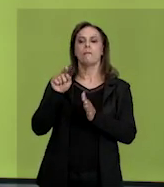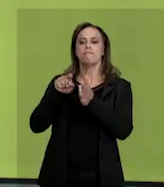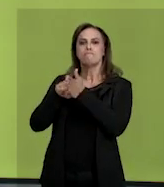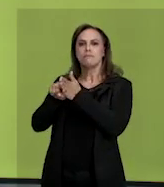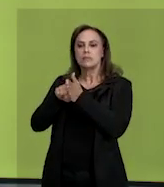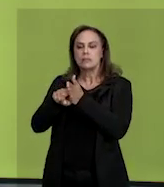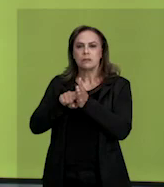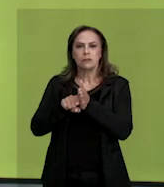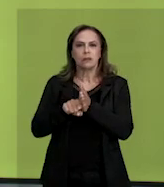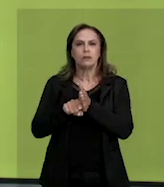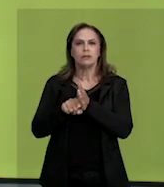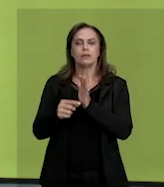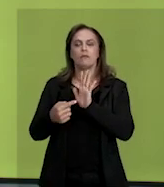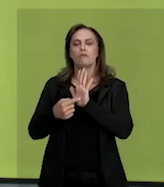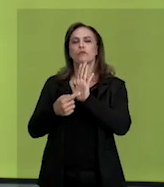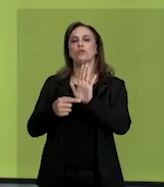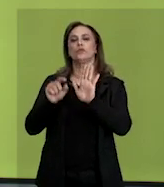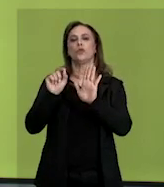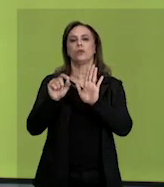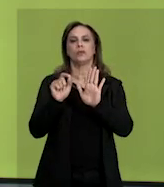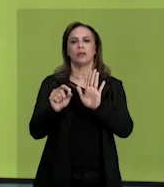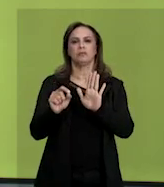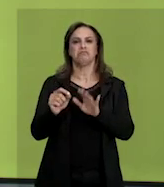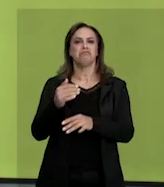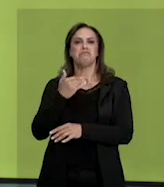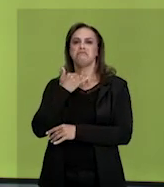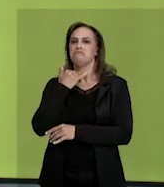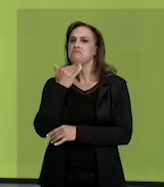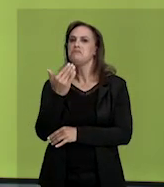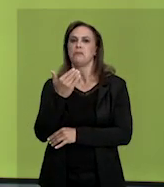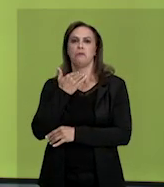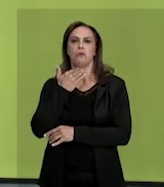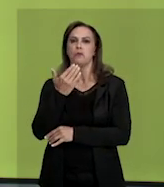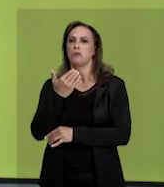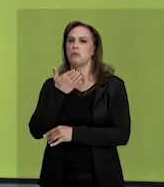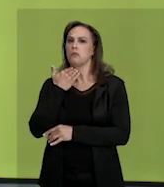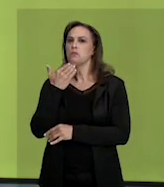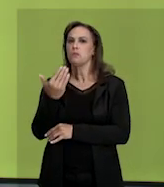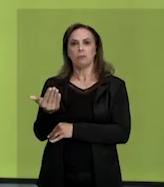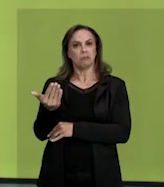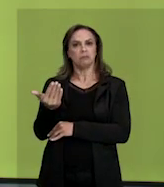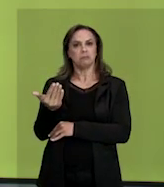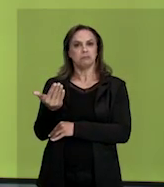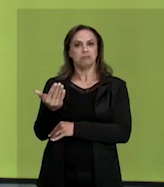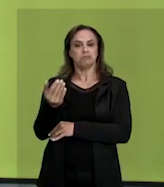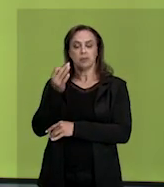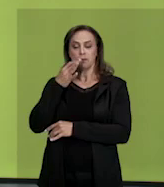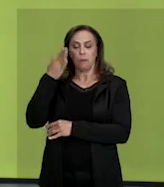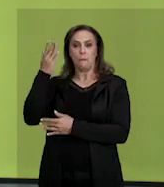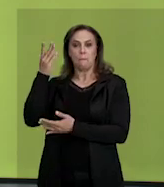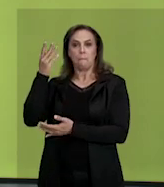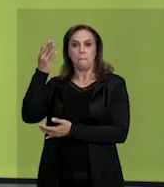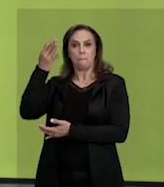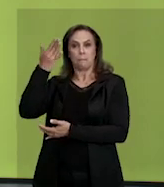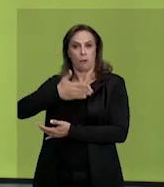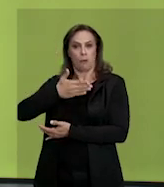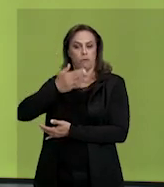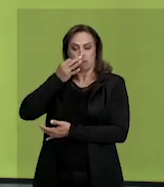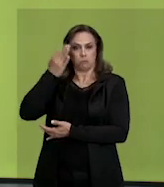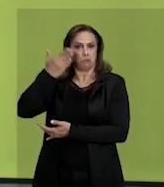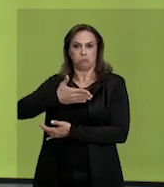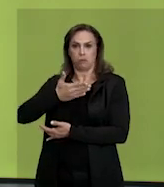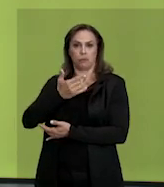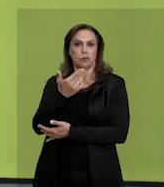dos casos foram encontradas evidências de que a vacina tivesse relação com as mortes. E